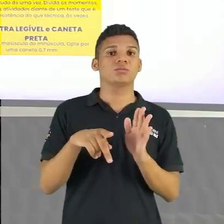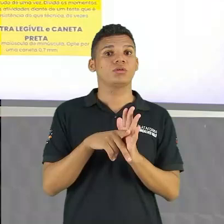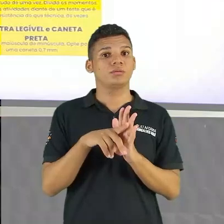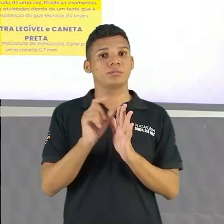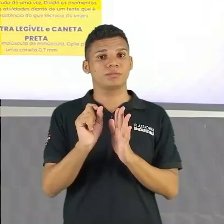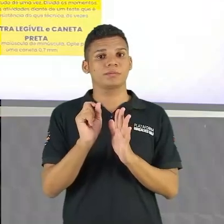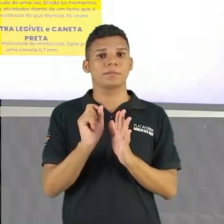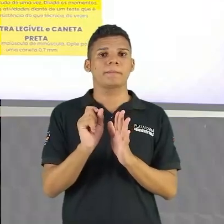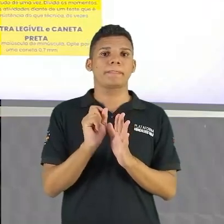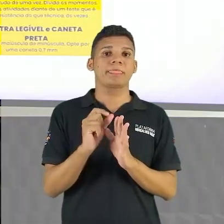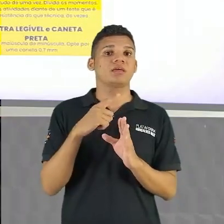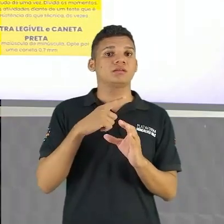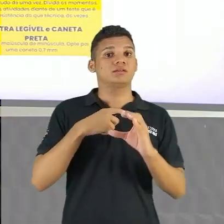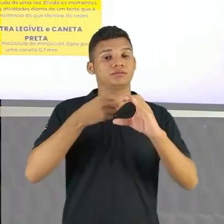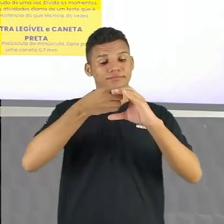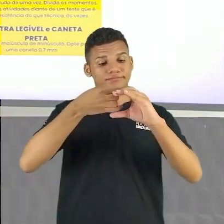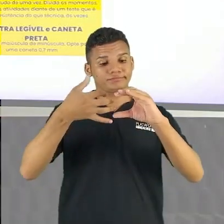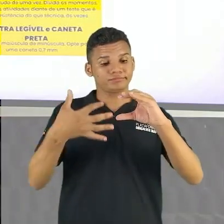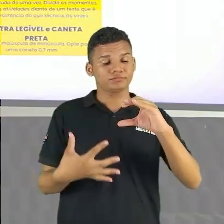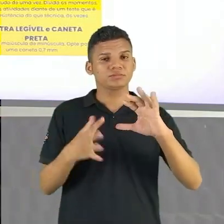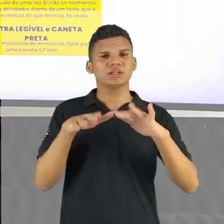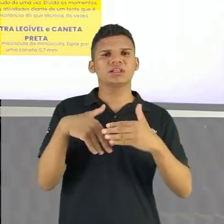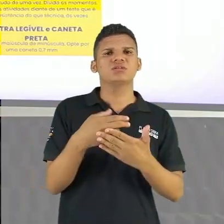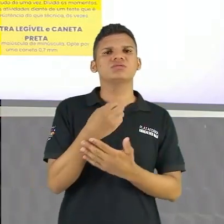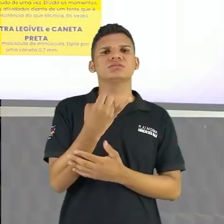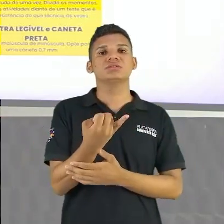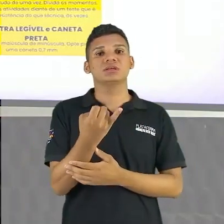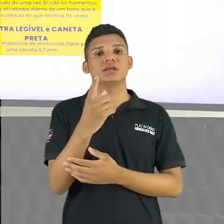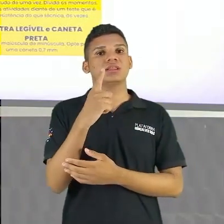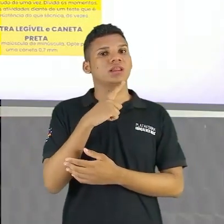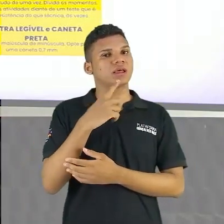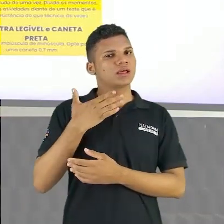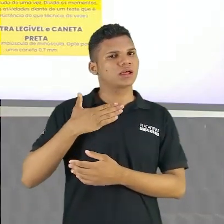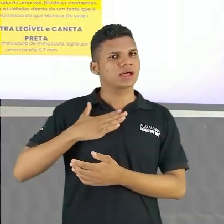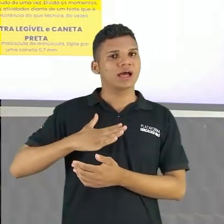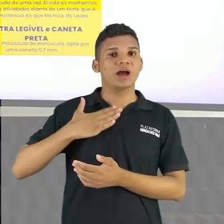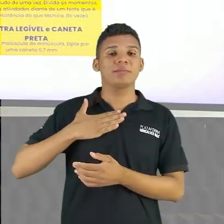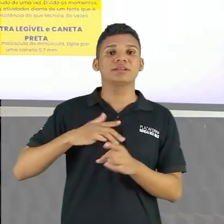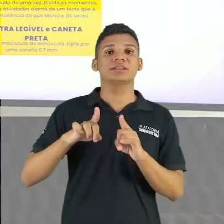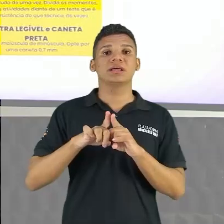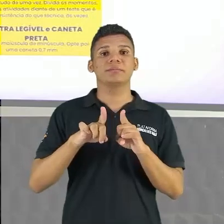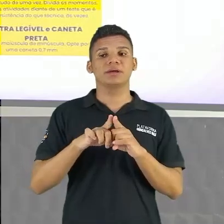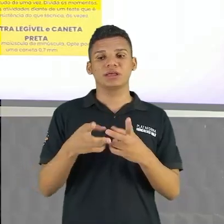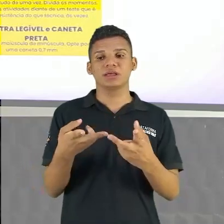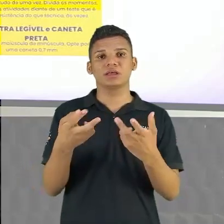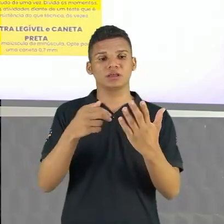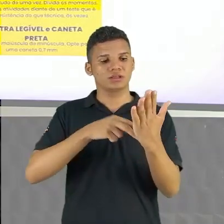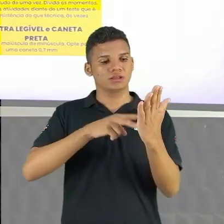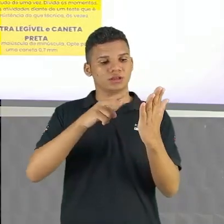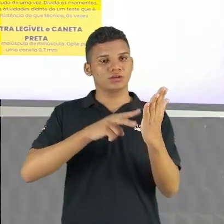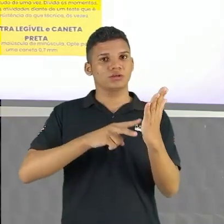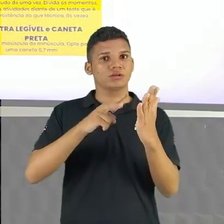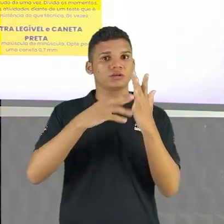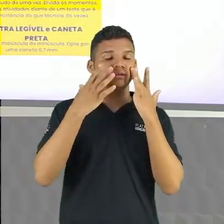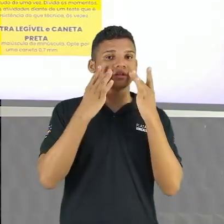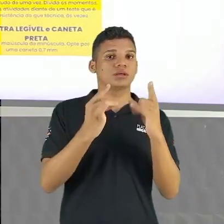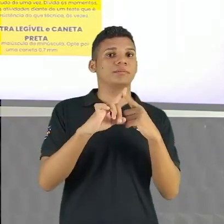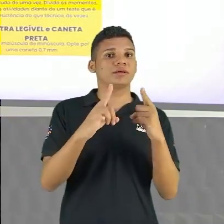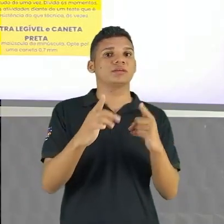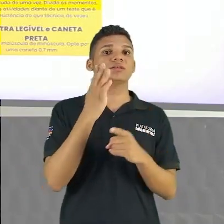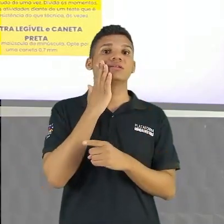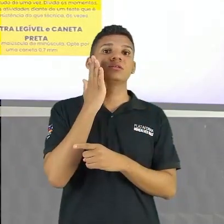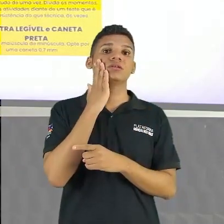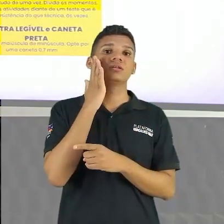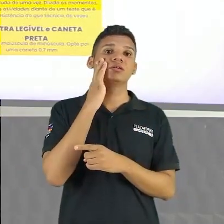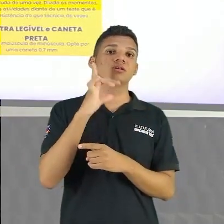já vem com essas características então se você tiver calma e ler com atenção os texos motivadores tenho certeza de que você